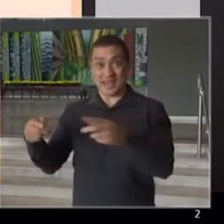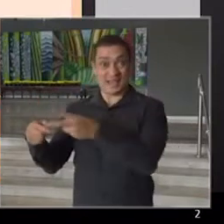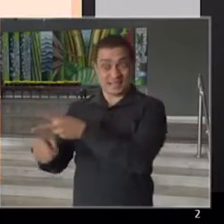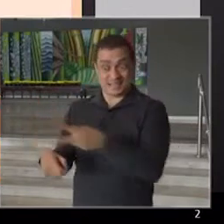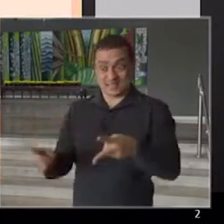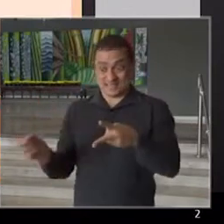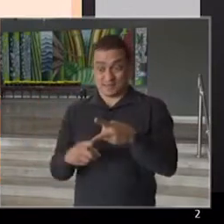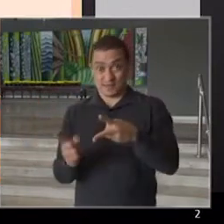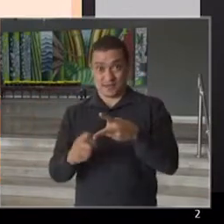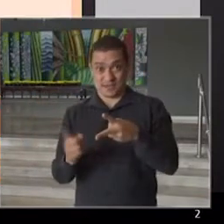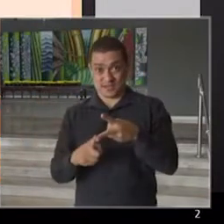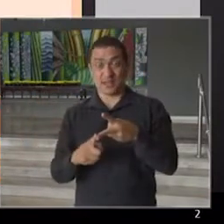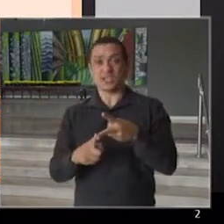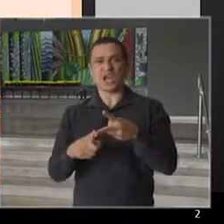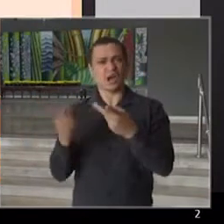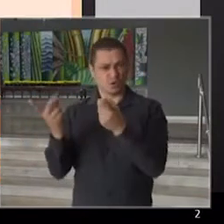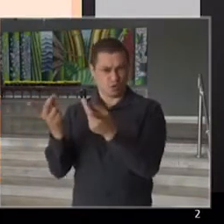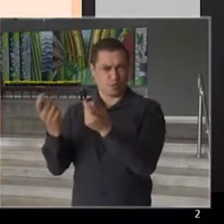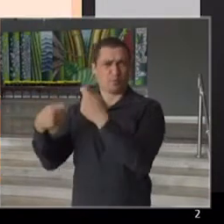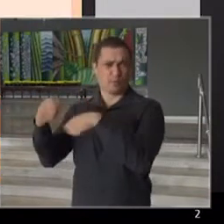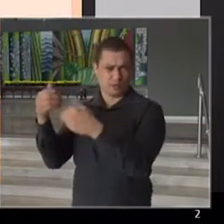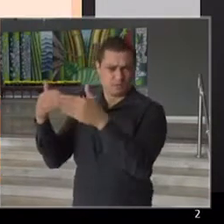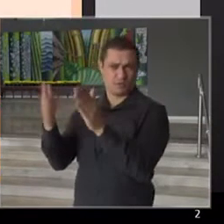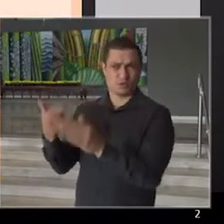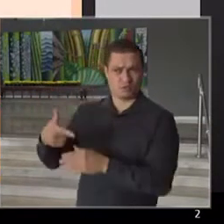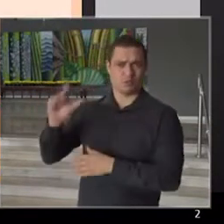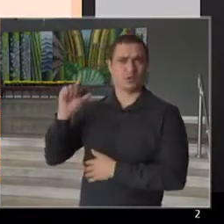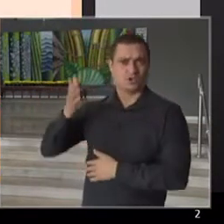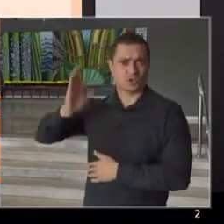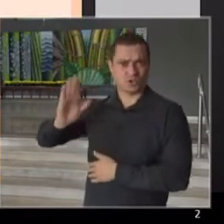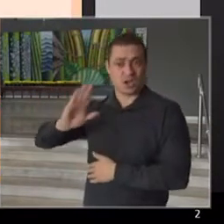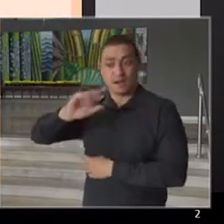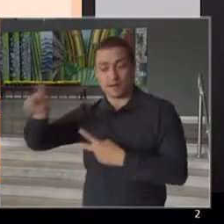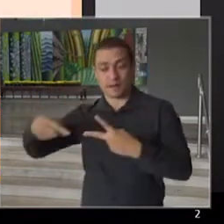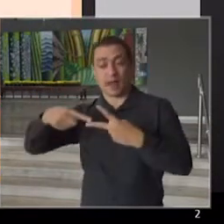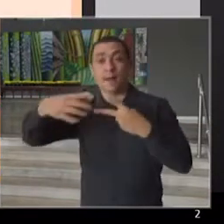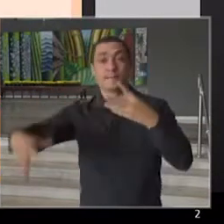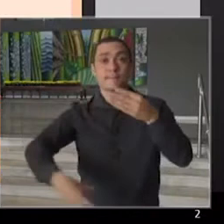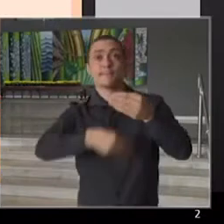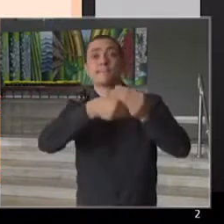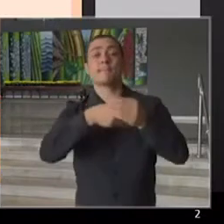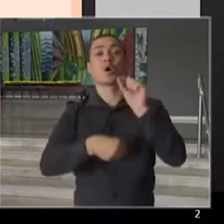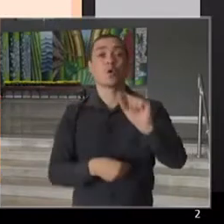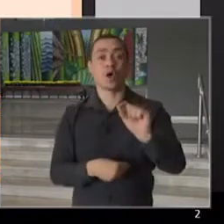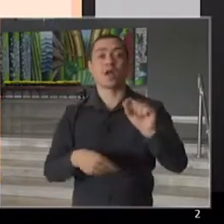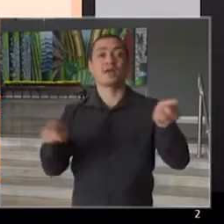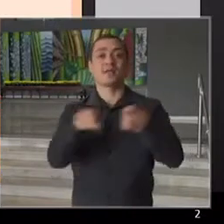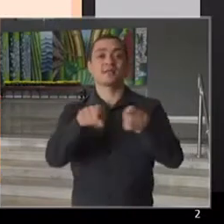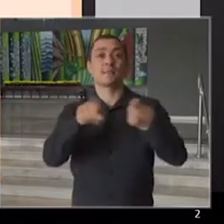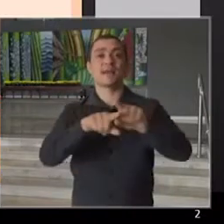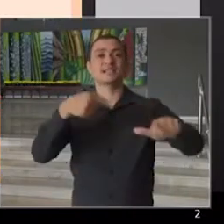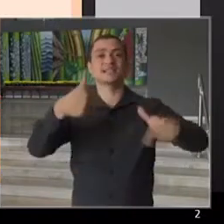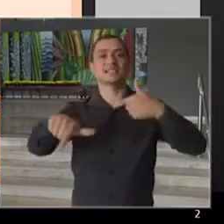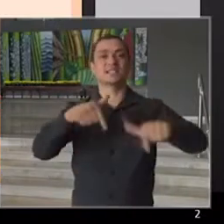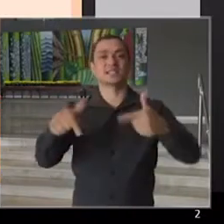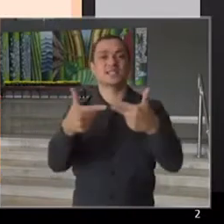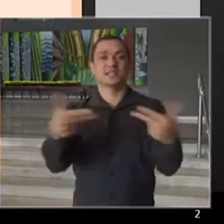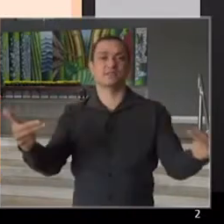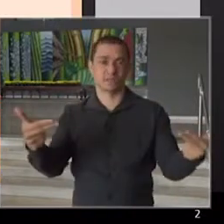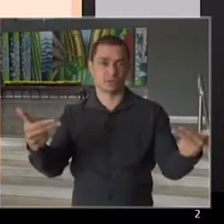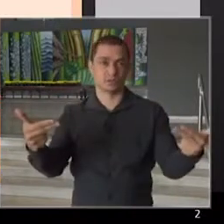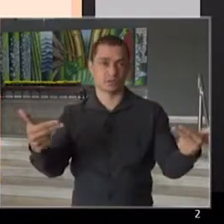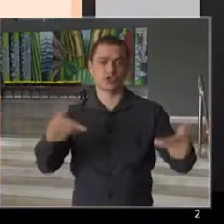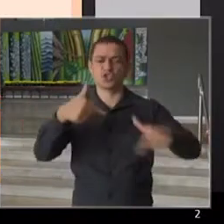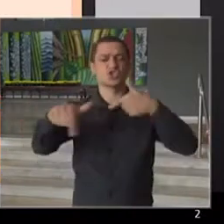além das atividades de comércio, nós trazemos o retorno gradual também das atividades de serviços. Nas